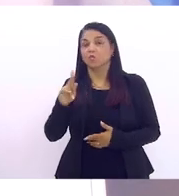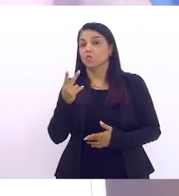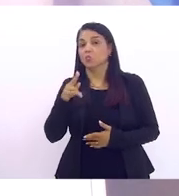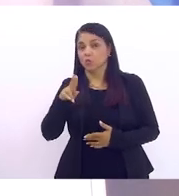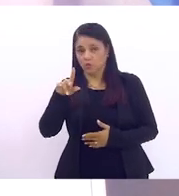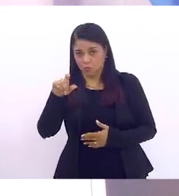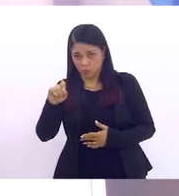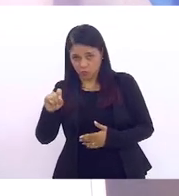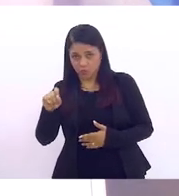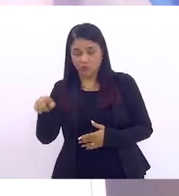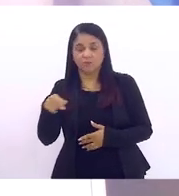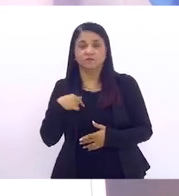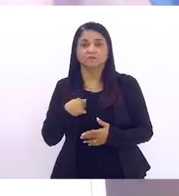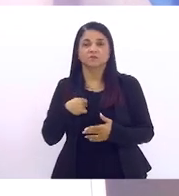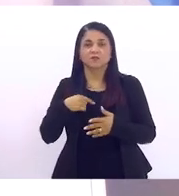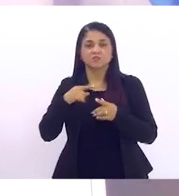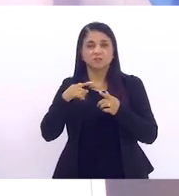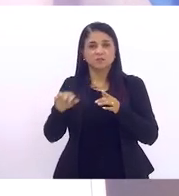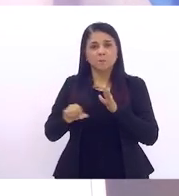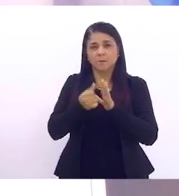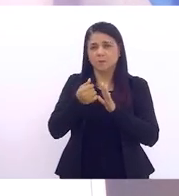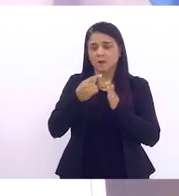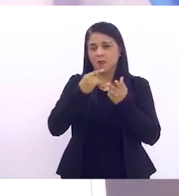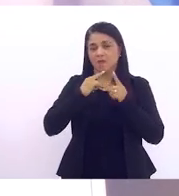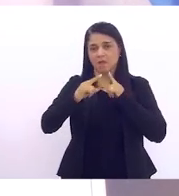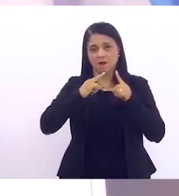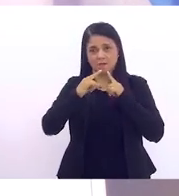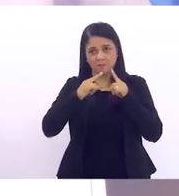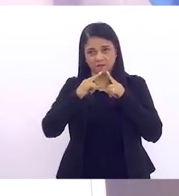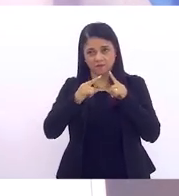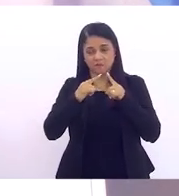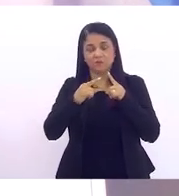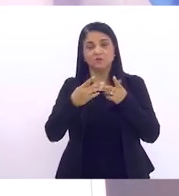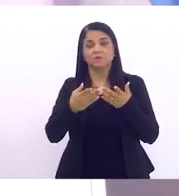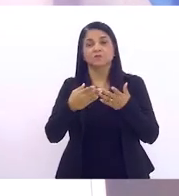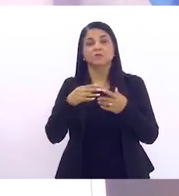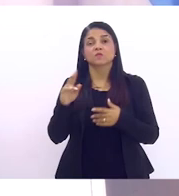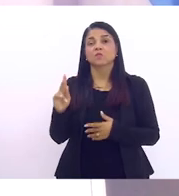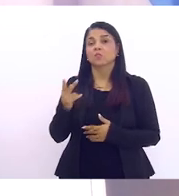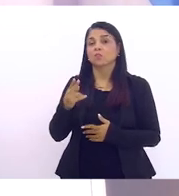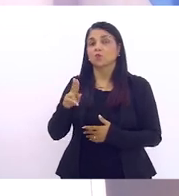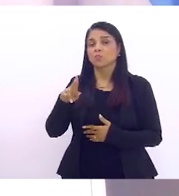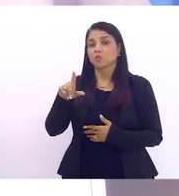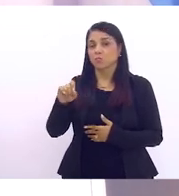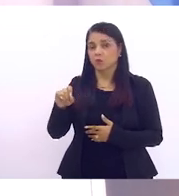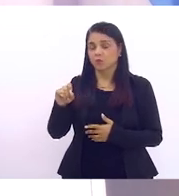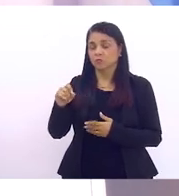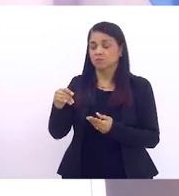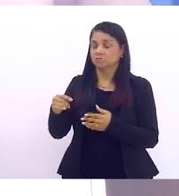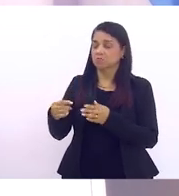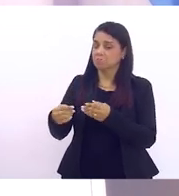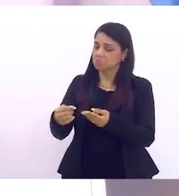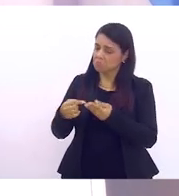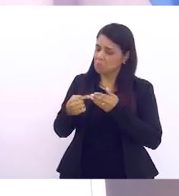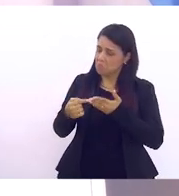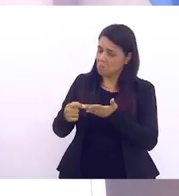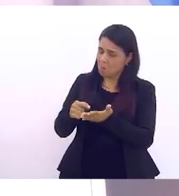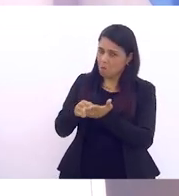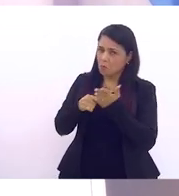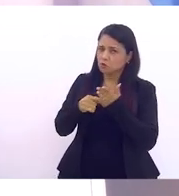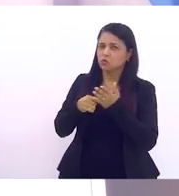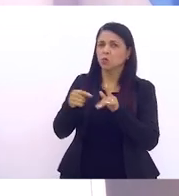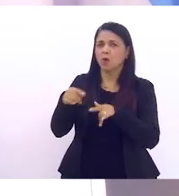eh chegaram no no no Hugo e o Hugo trouxe aqui não só a ideia dele Os